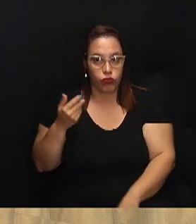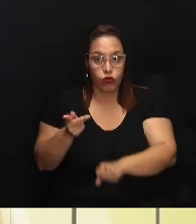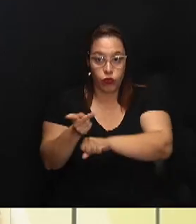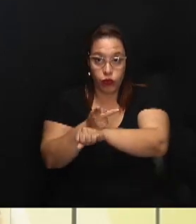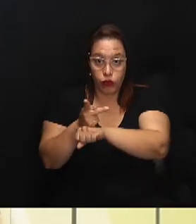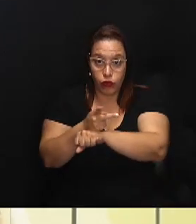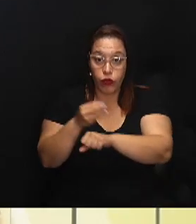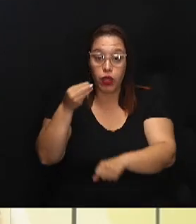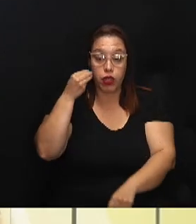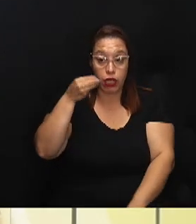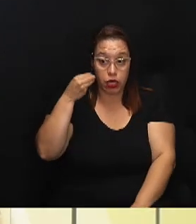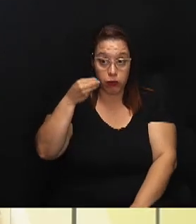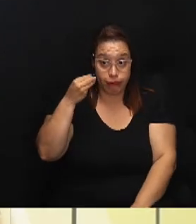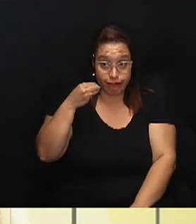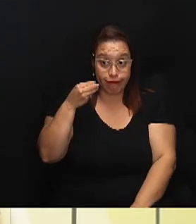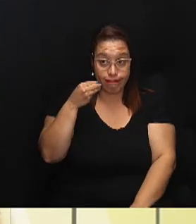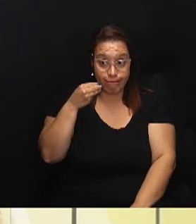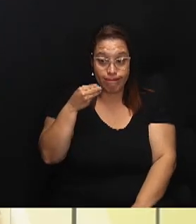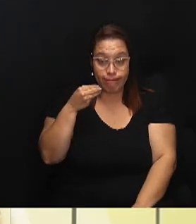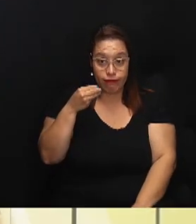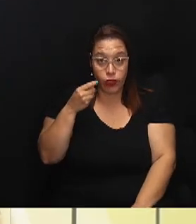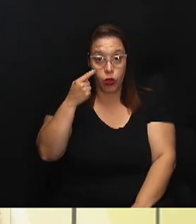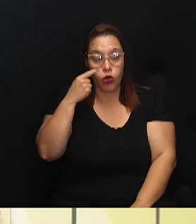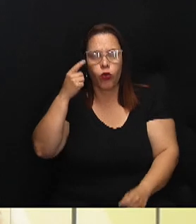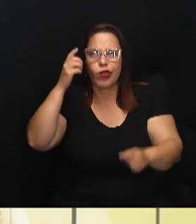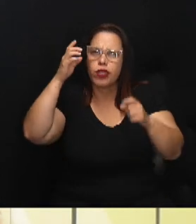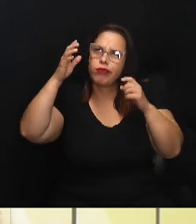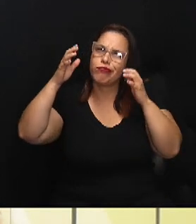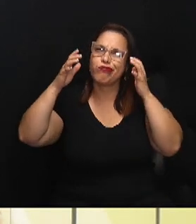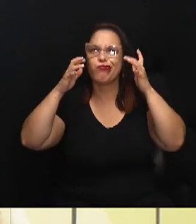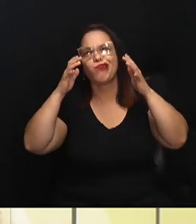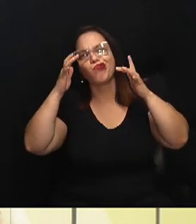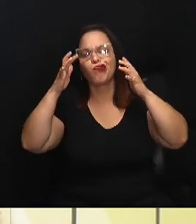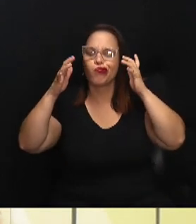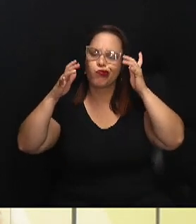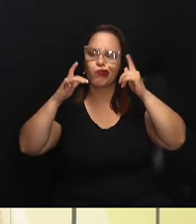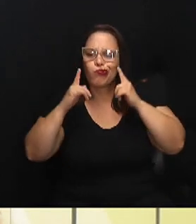dessa experiência, né, que realmente eu fiquei refletindo bastante, porque